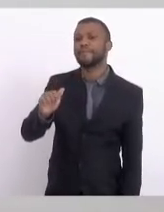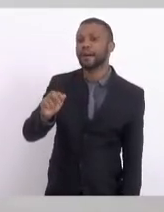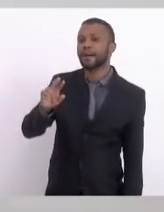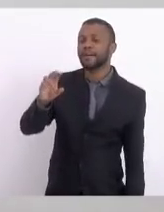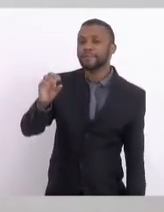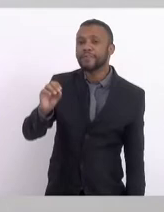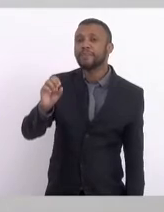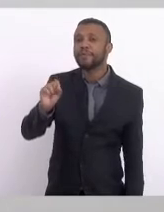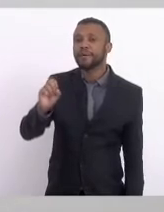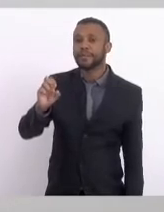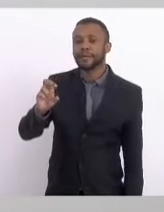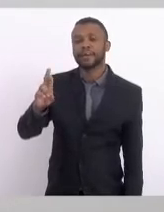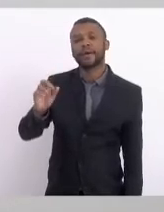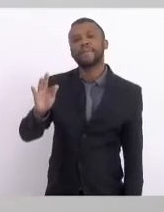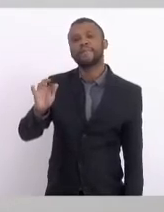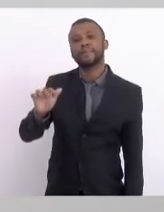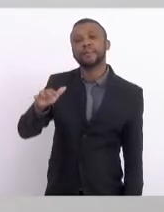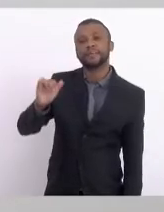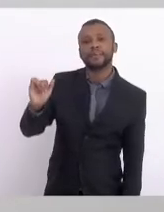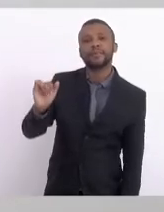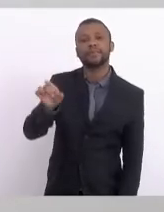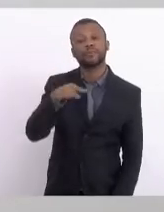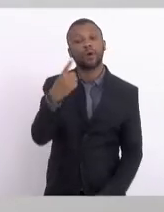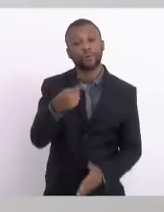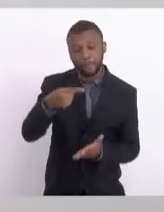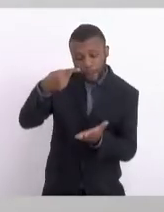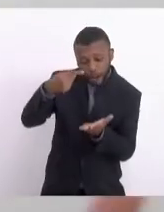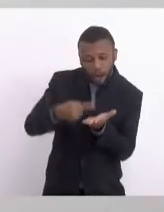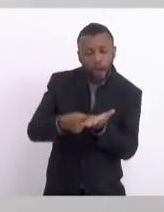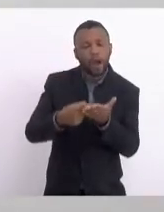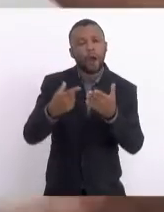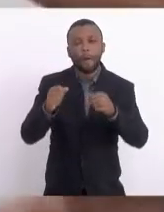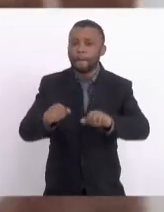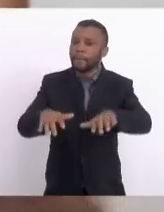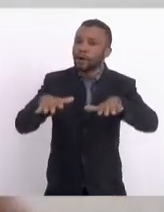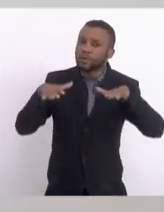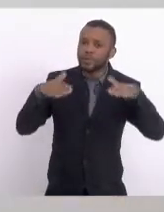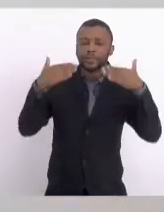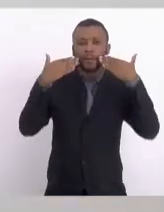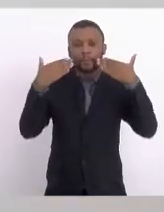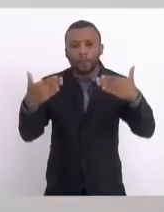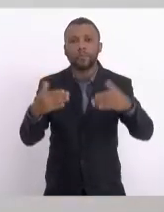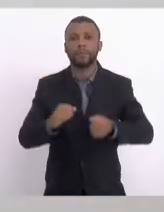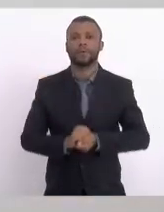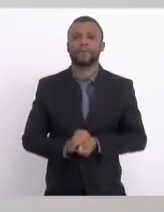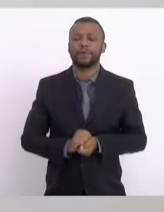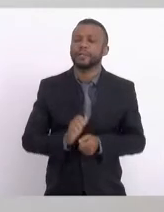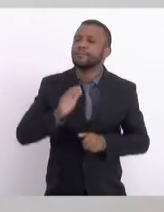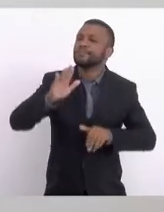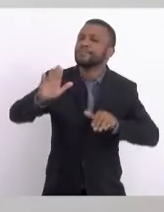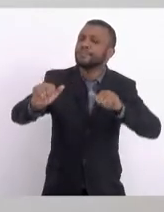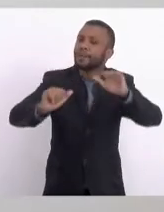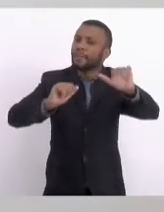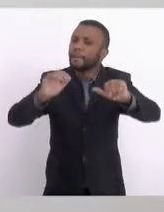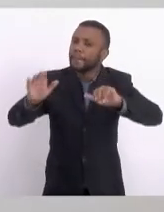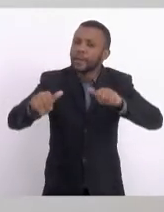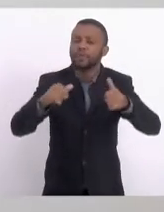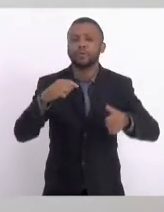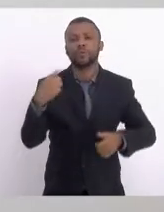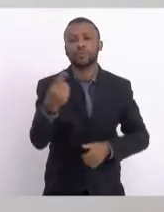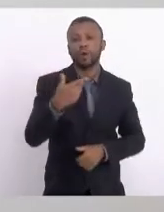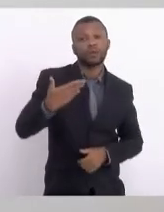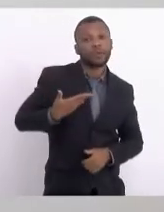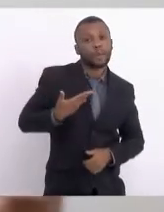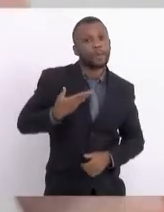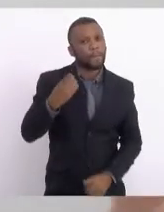de se realizar uma audiência pública, fazer um chamamento aos nossos parceiros